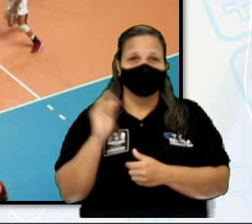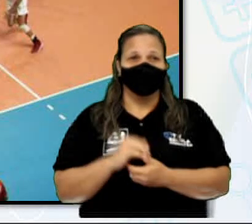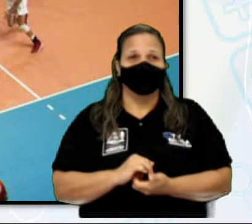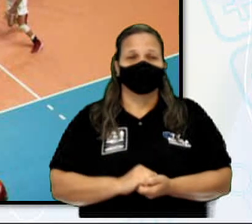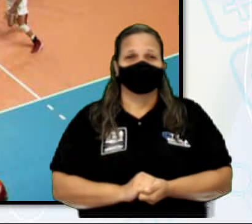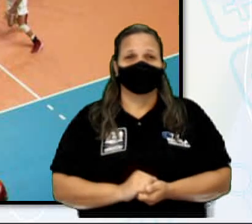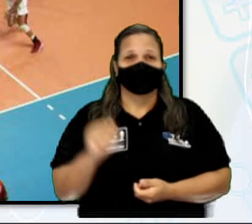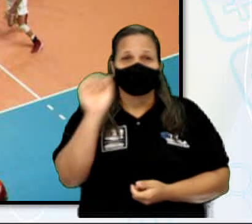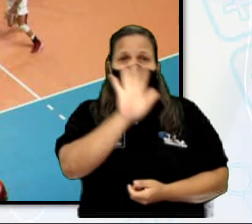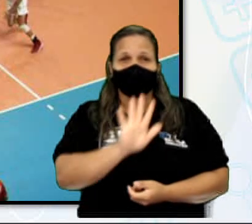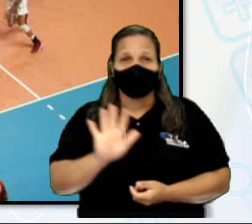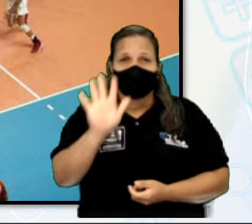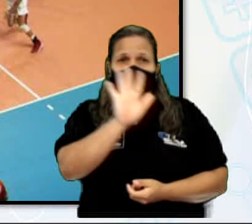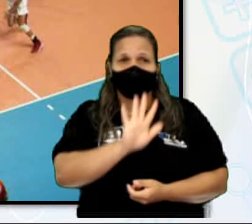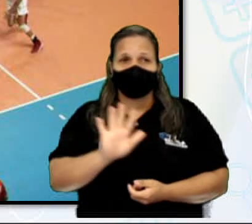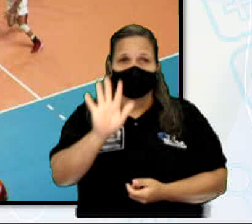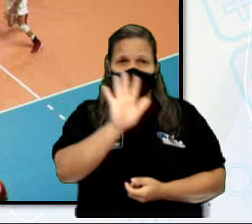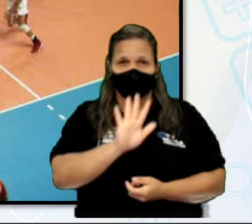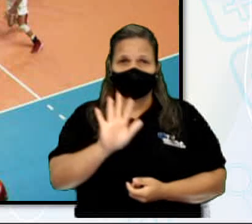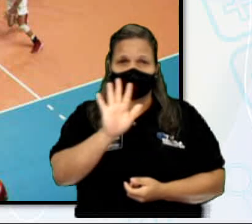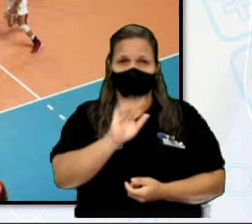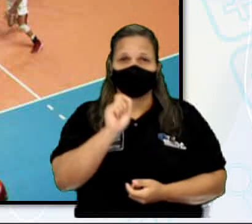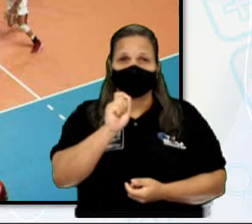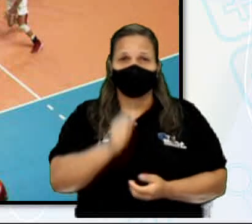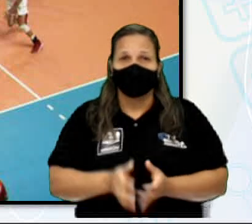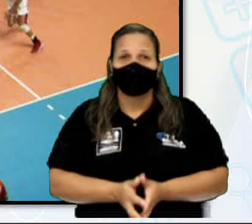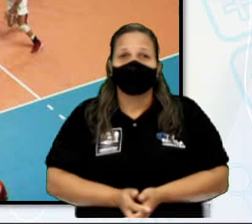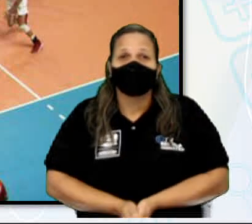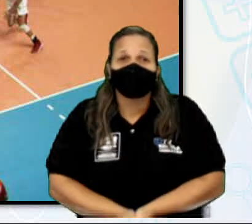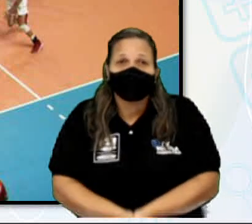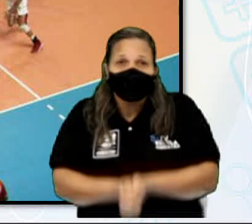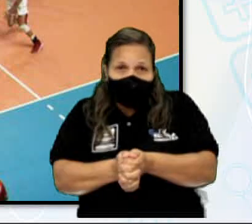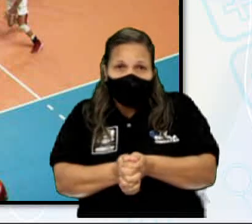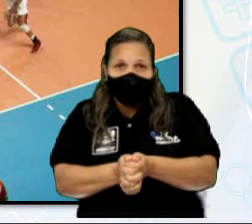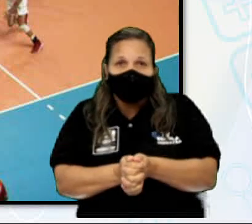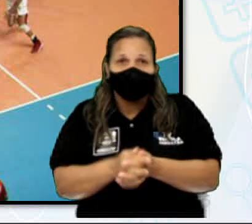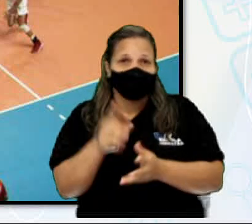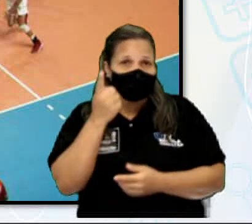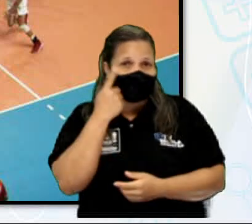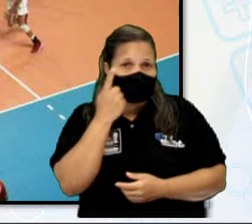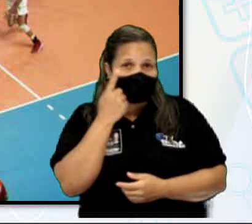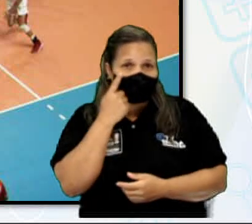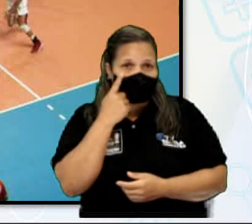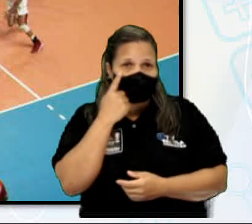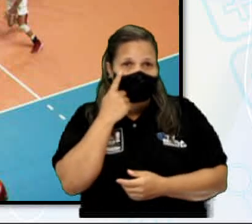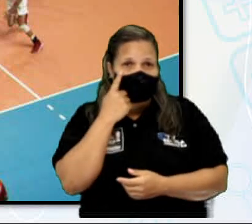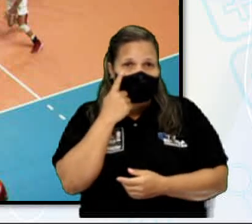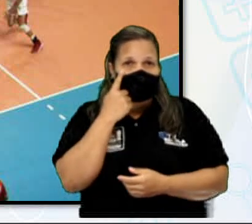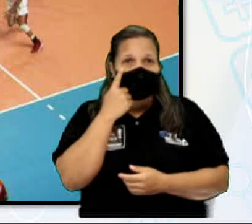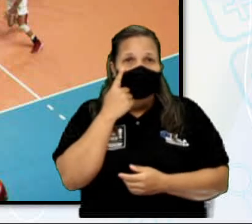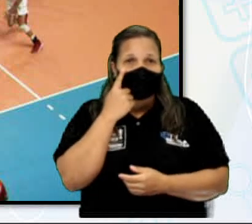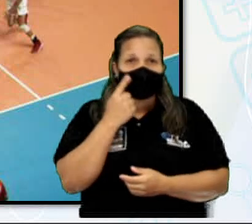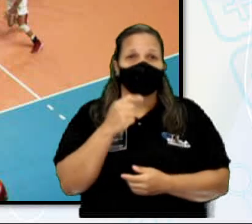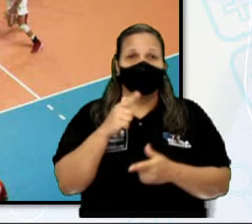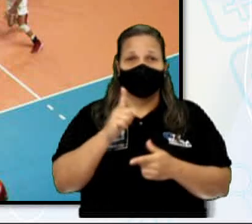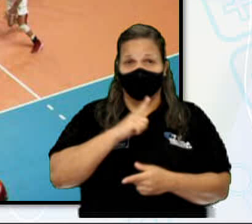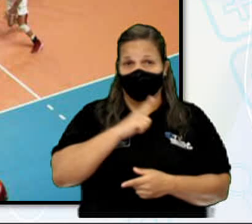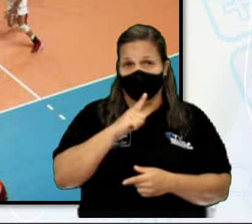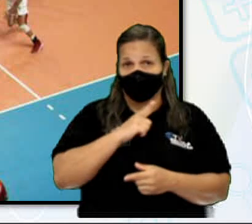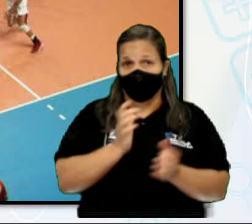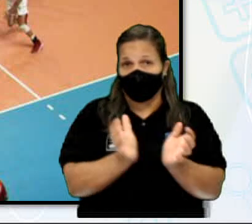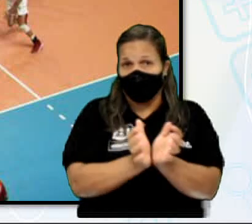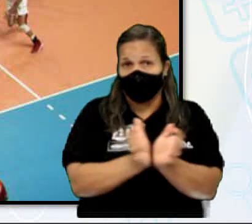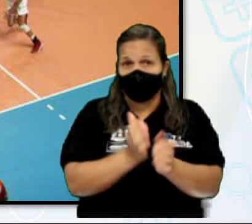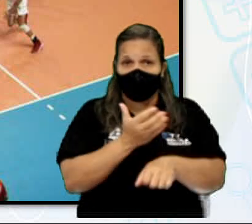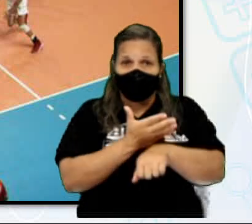aí uma imagem de uma partida de vôlei. Vocês podem perceber que o time branco tem a bola, tem a figura de um levantador aí próximo da rede, bem no meio